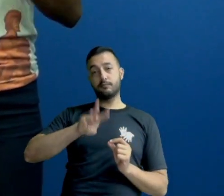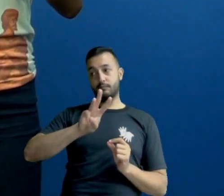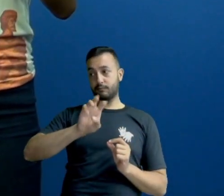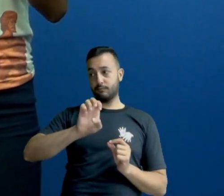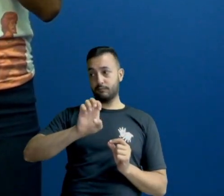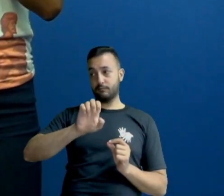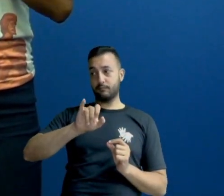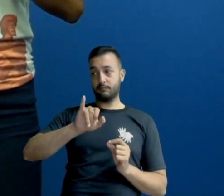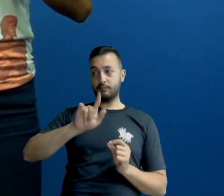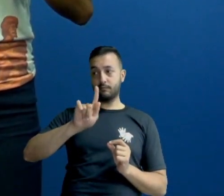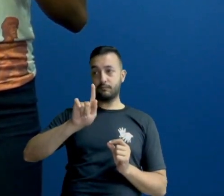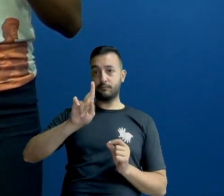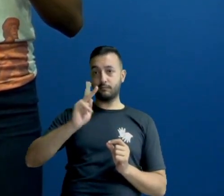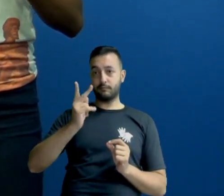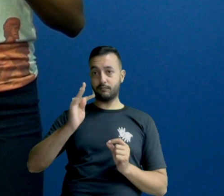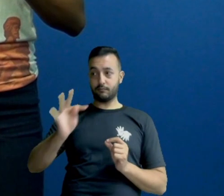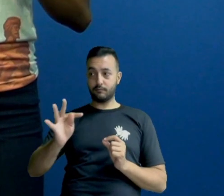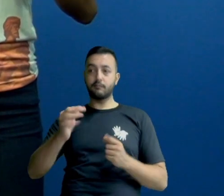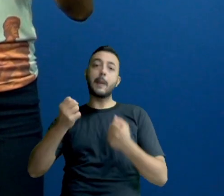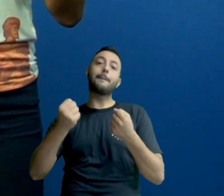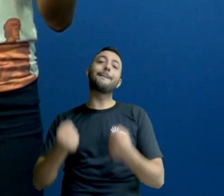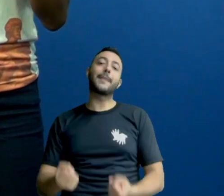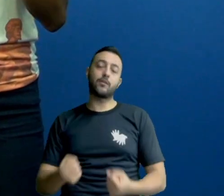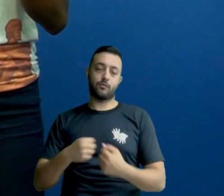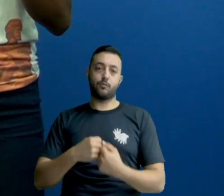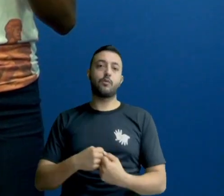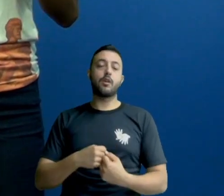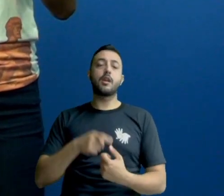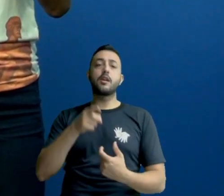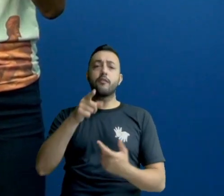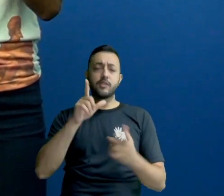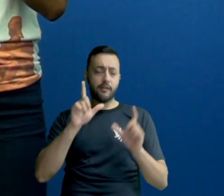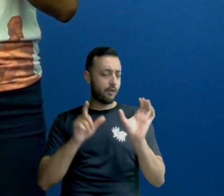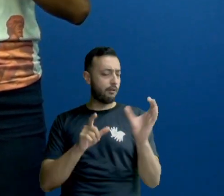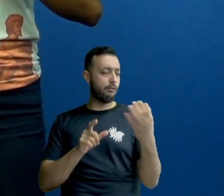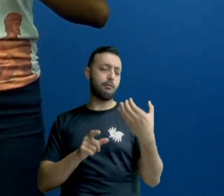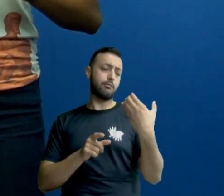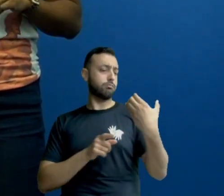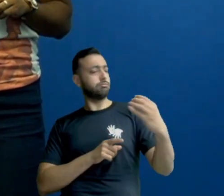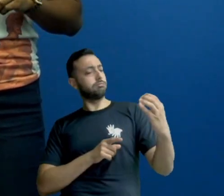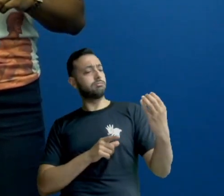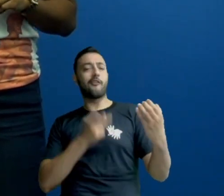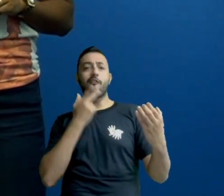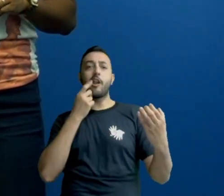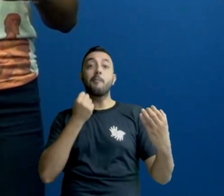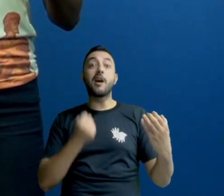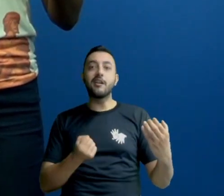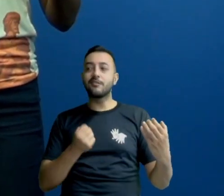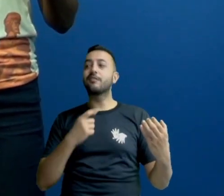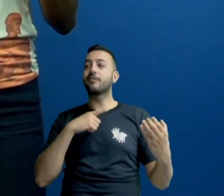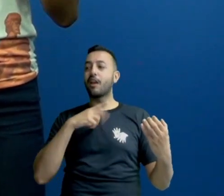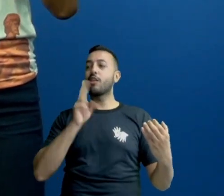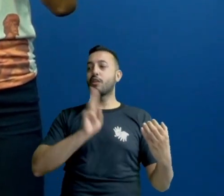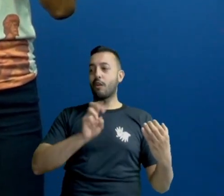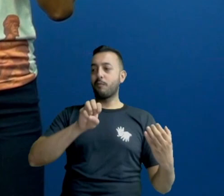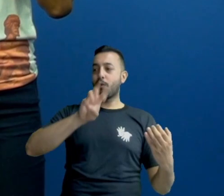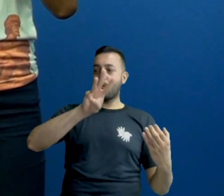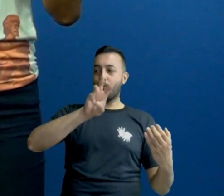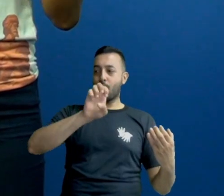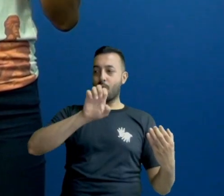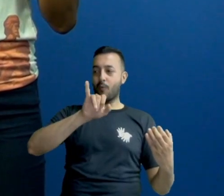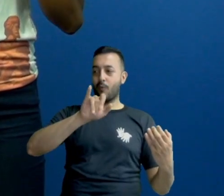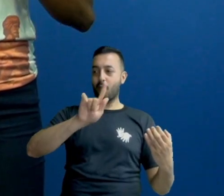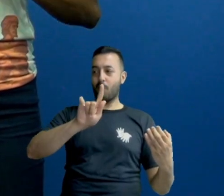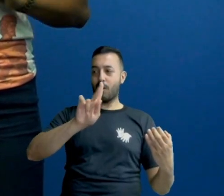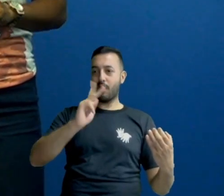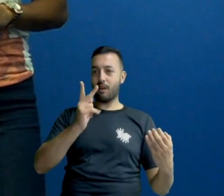peso. Se você olhar nas embalagens, quando está falando sobre o peso, você verá essa palavrinha, weight. Então, já vai ligando